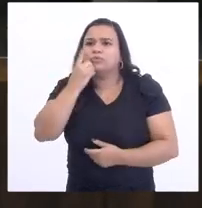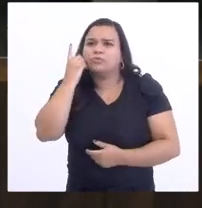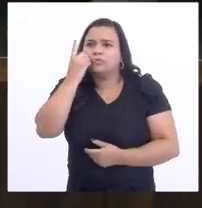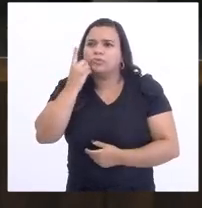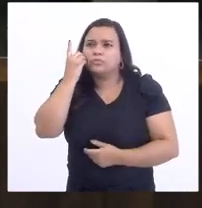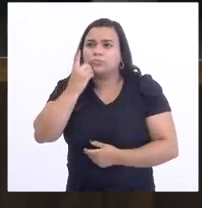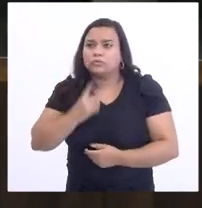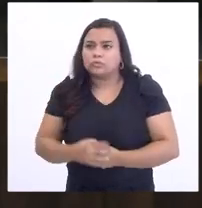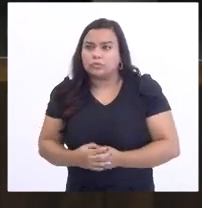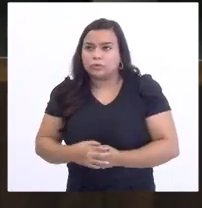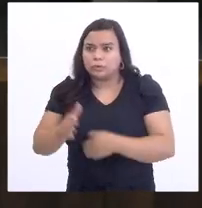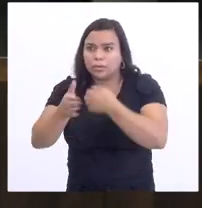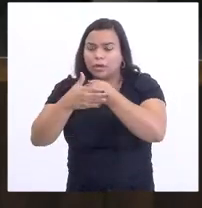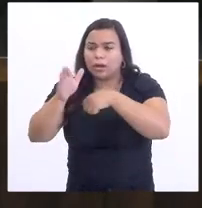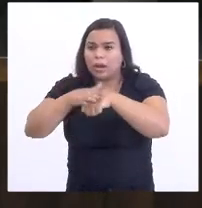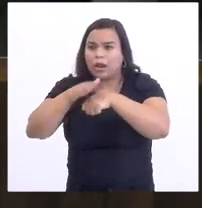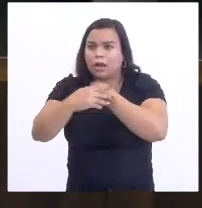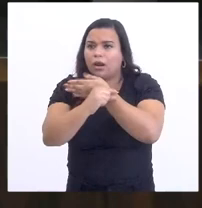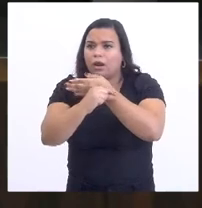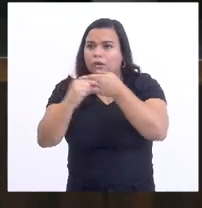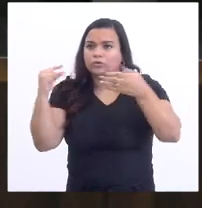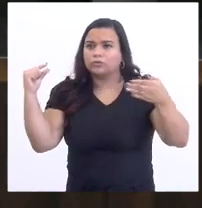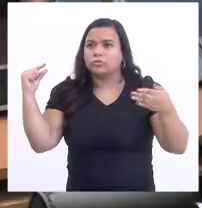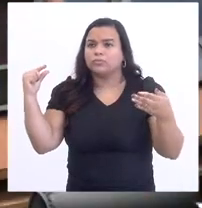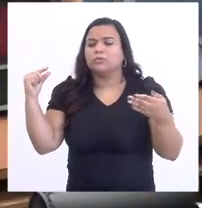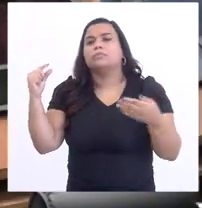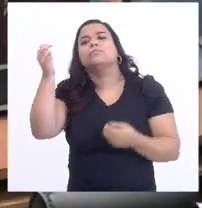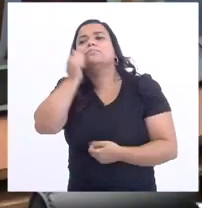Tia Ju, ela é autora. Deputada Marta Rocha.